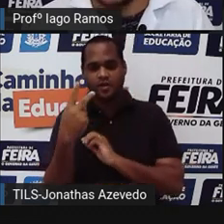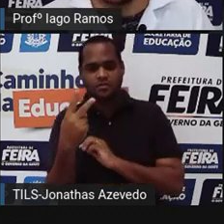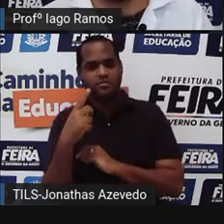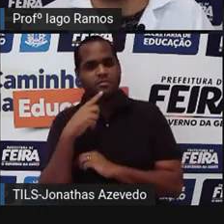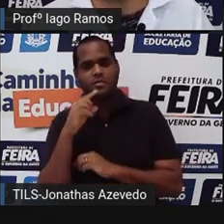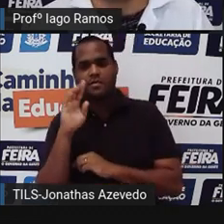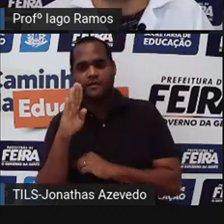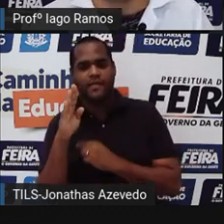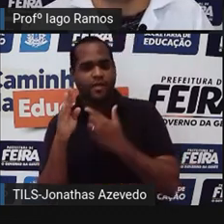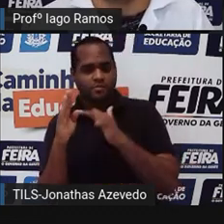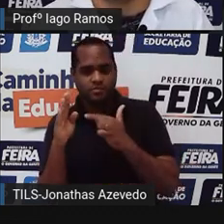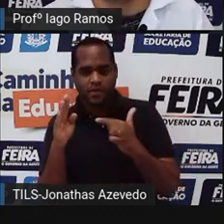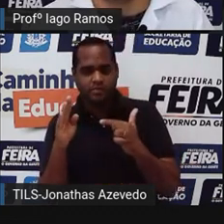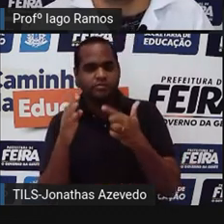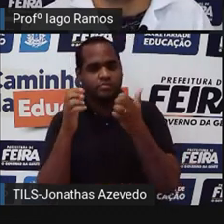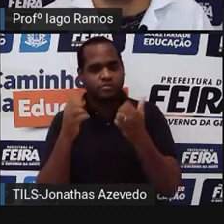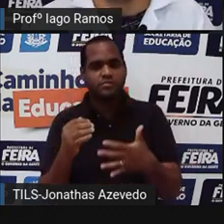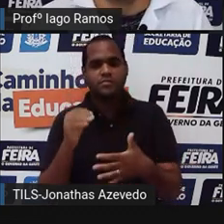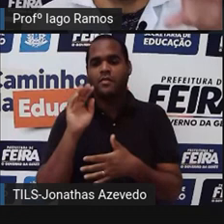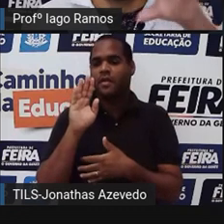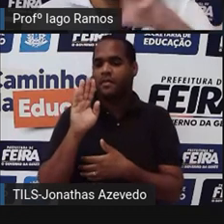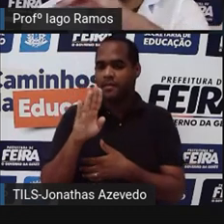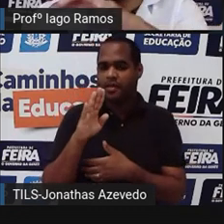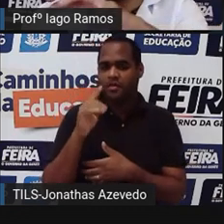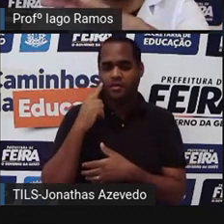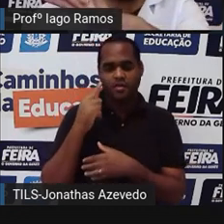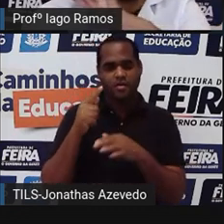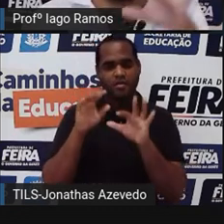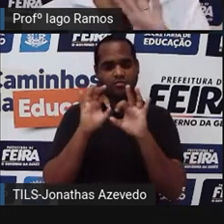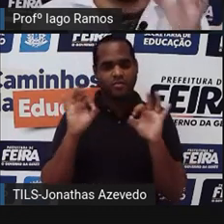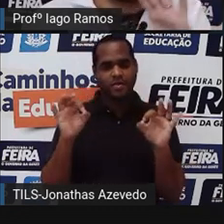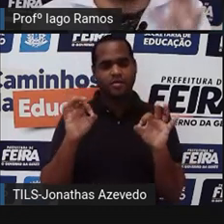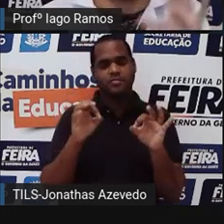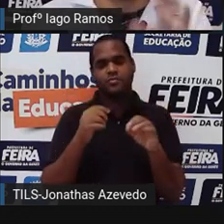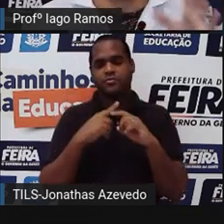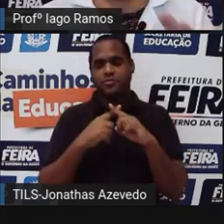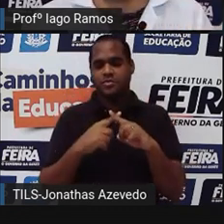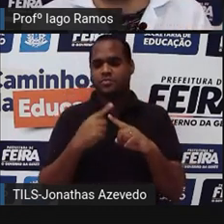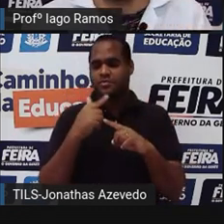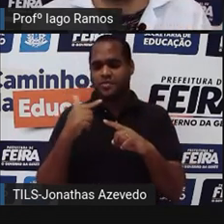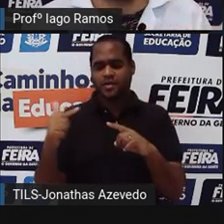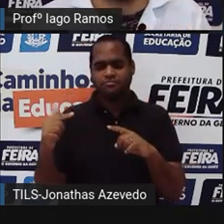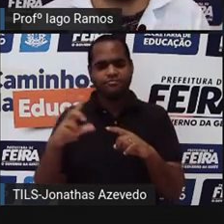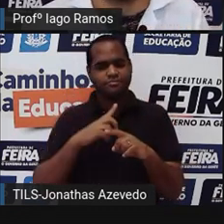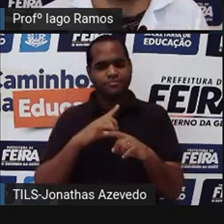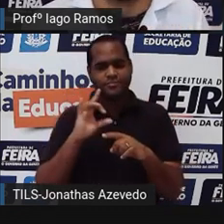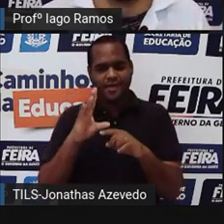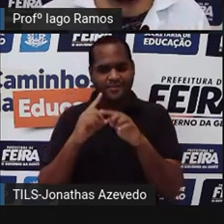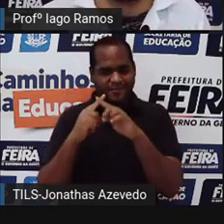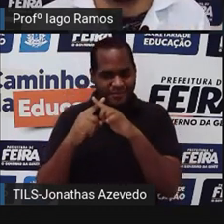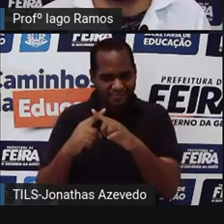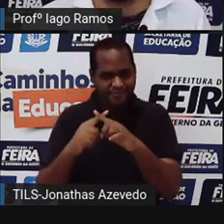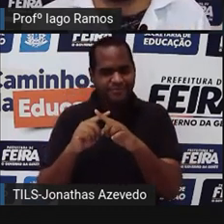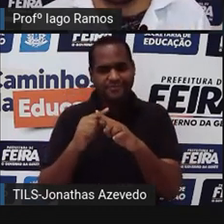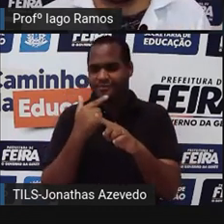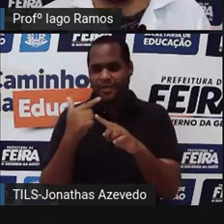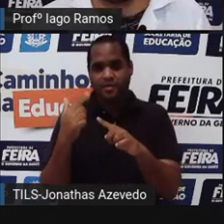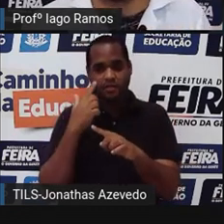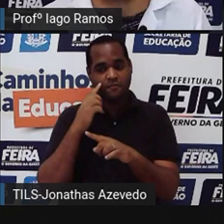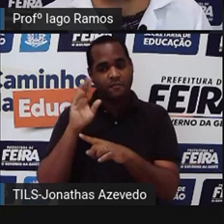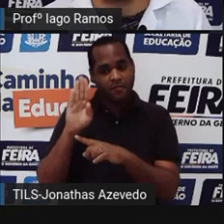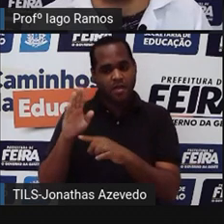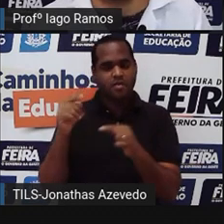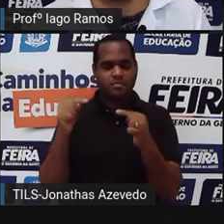B, porque o B acompanha o termo linear, que é só o x. Não tem esse negócio com x, não tem. Então b é